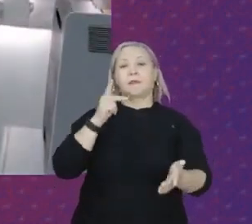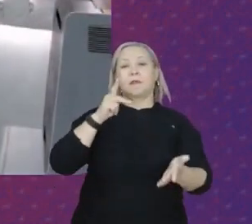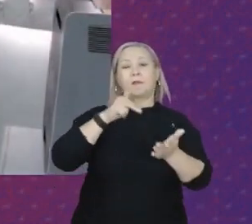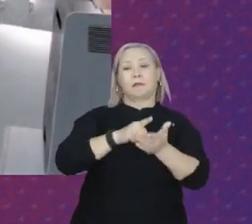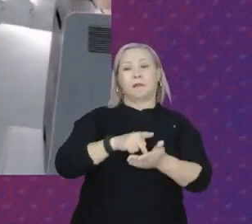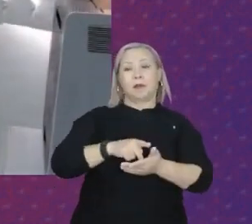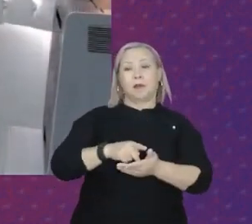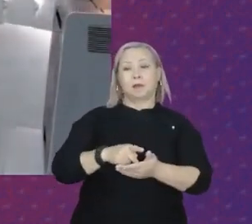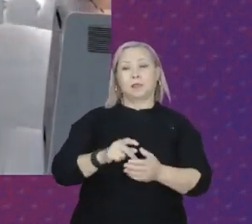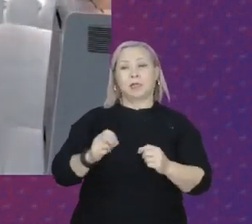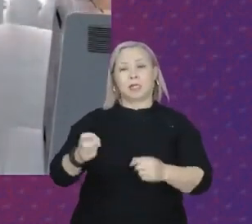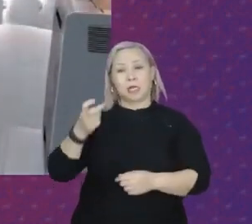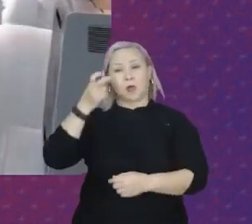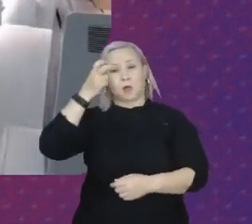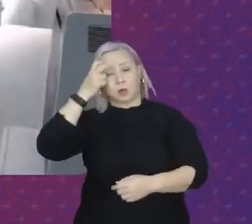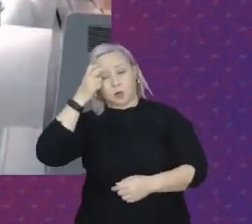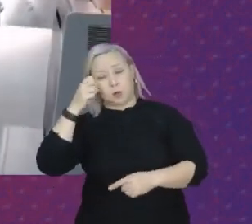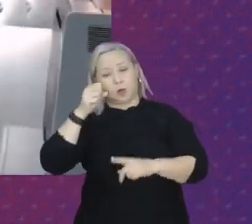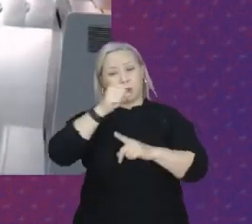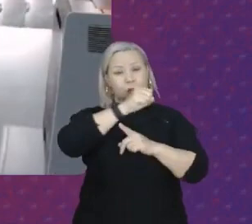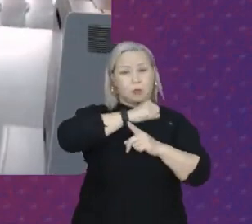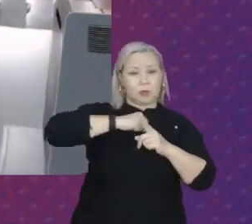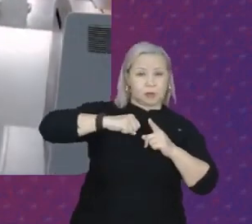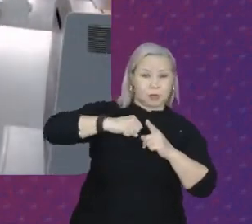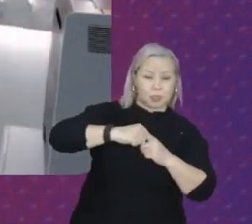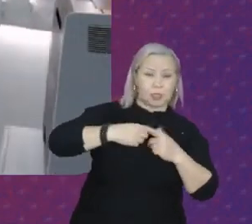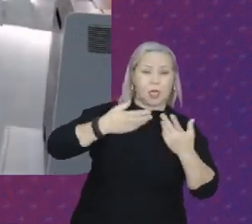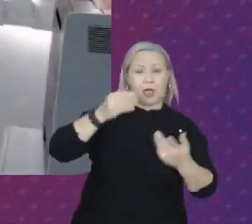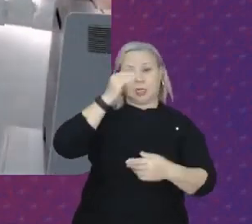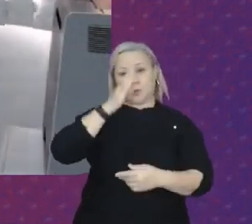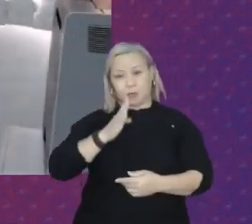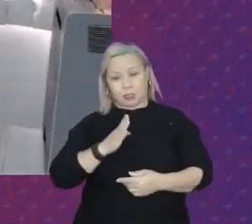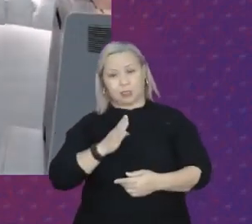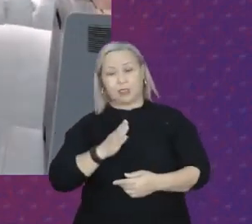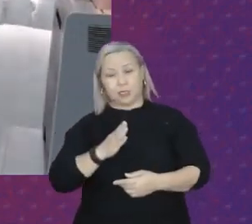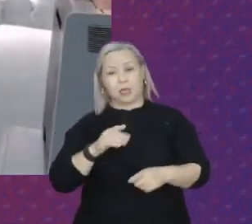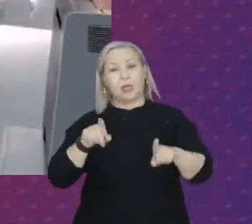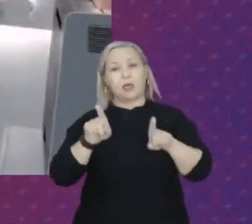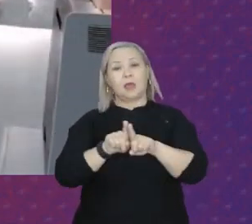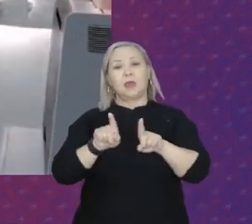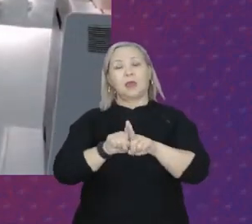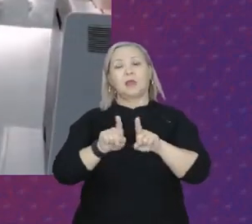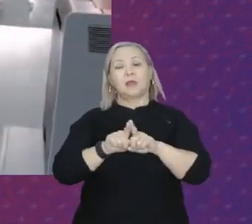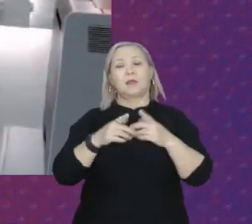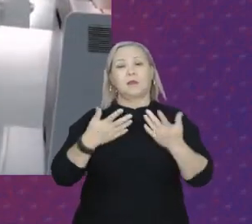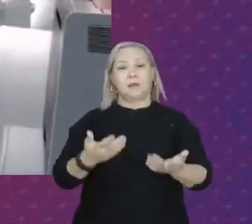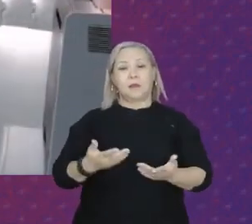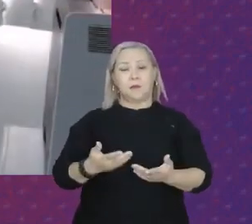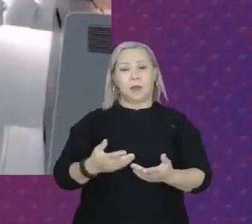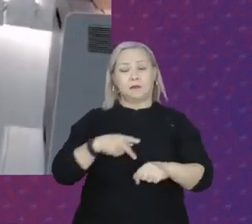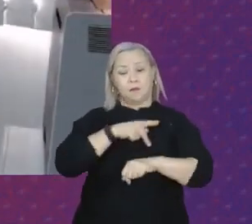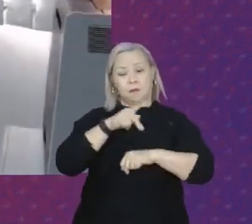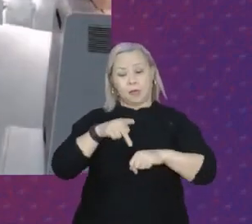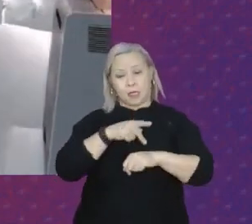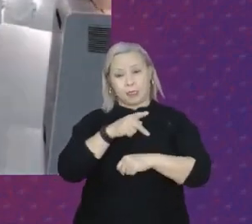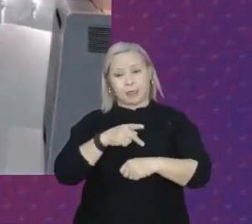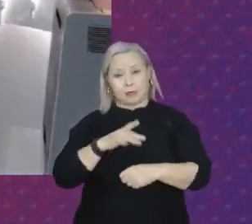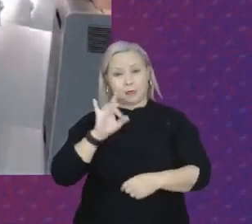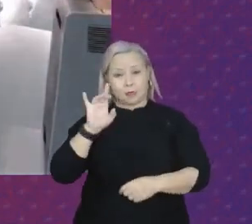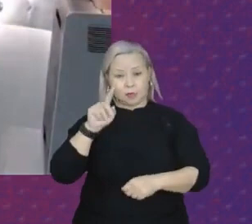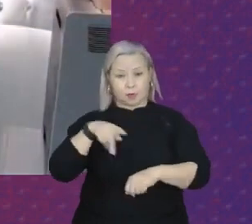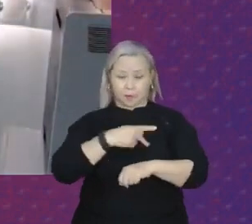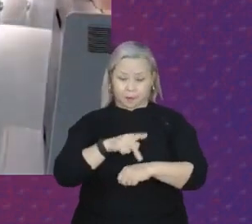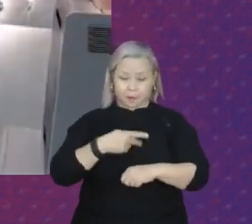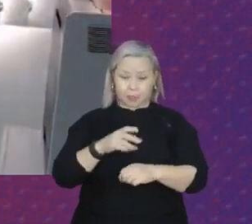enraizada na cultura, né, na sociedade, na cultura brasileira, mas também não só no país.